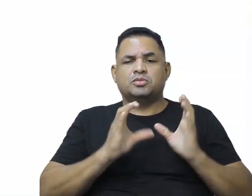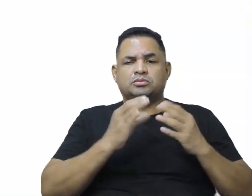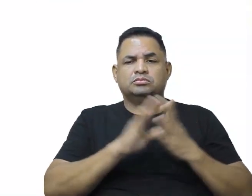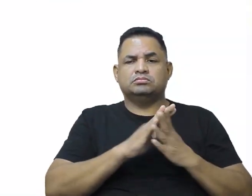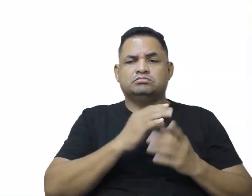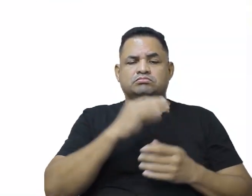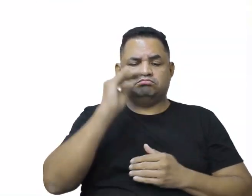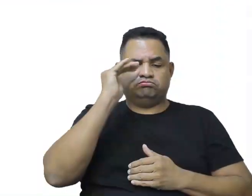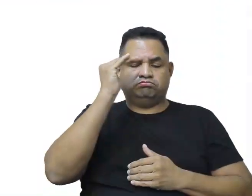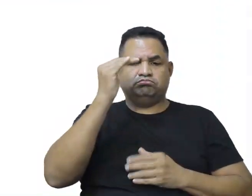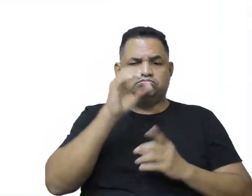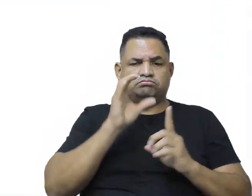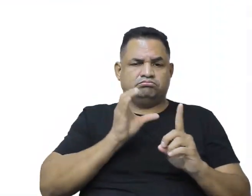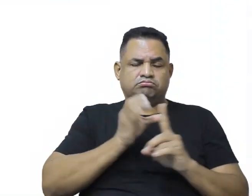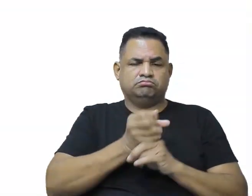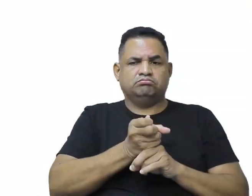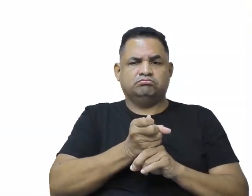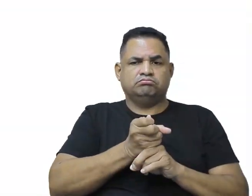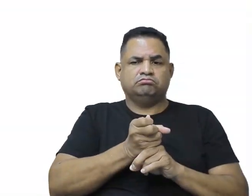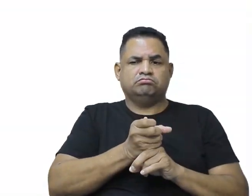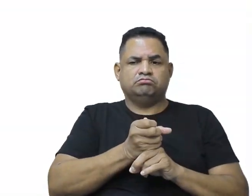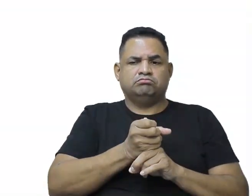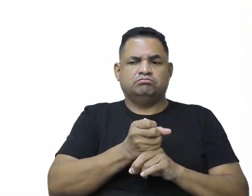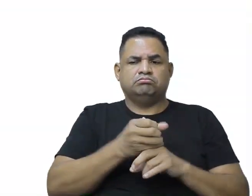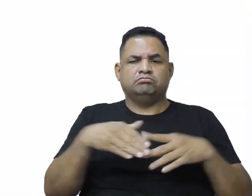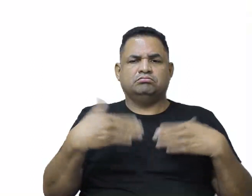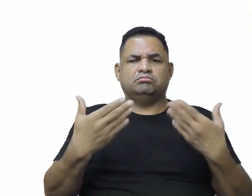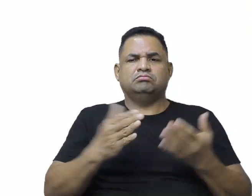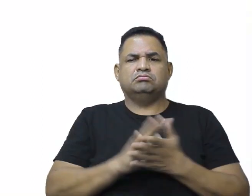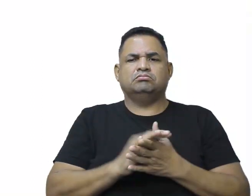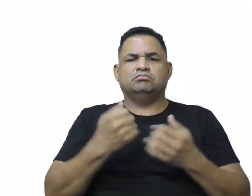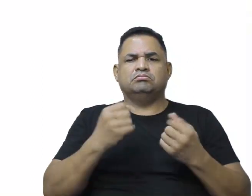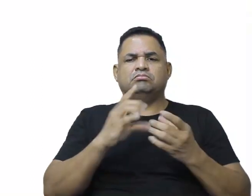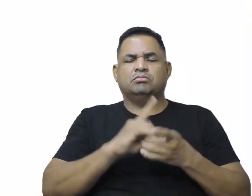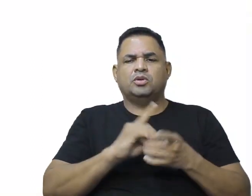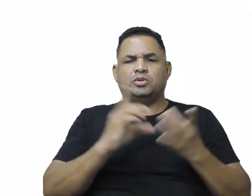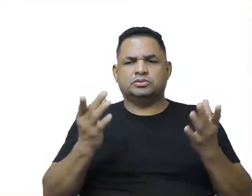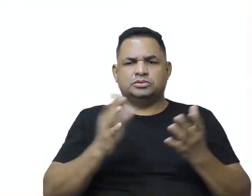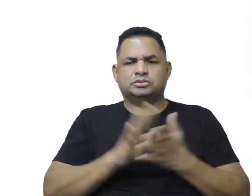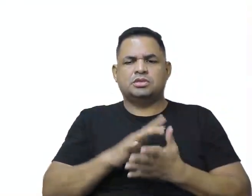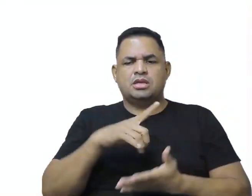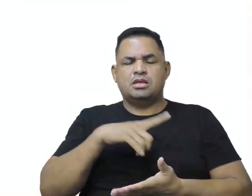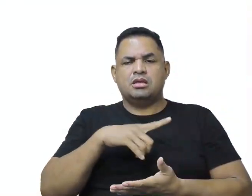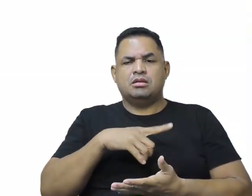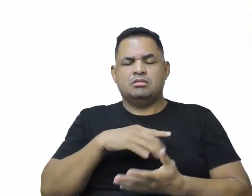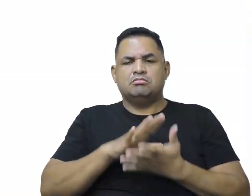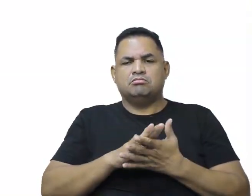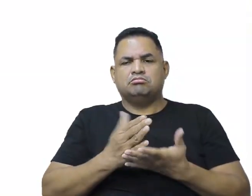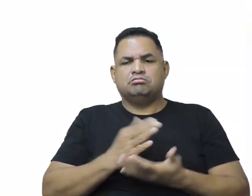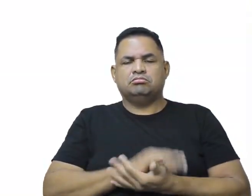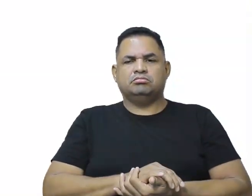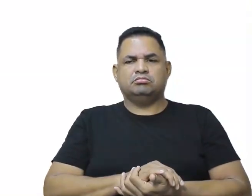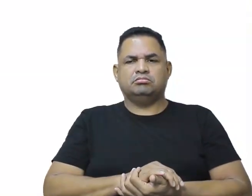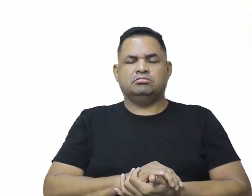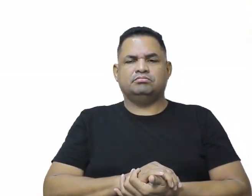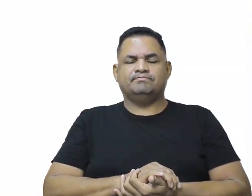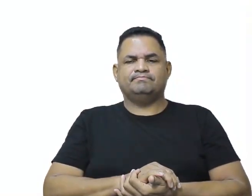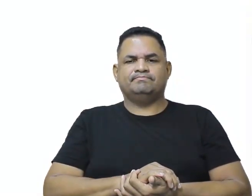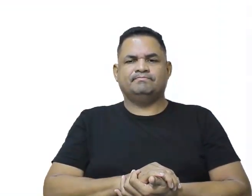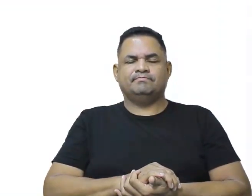dominantes Pode sim a democracia Pode sim ser um instrumento de alienação